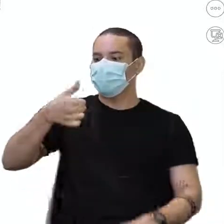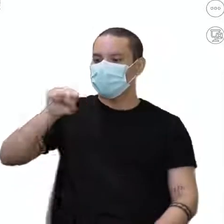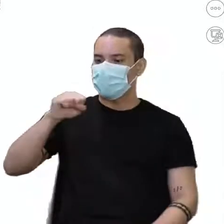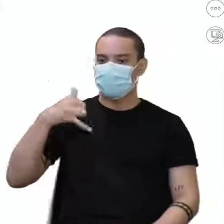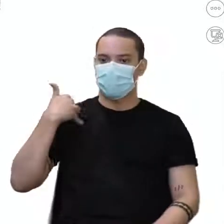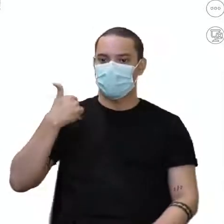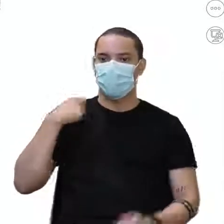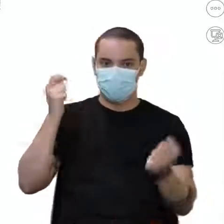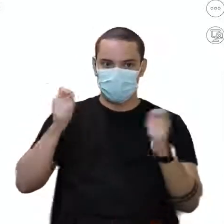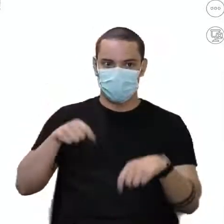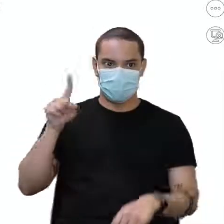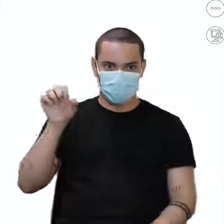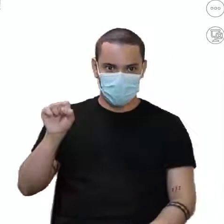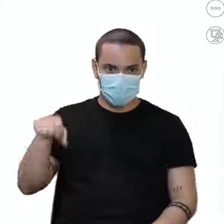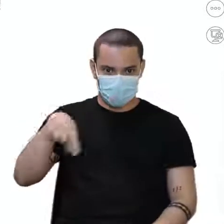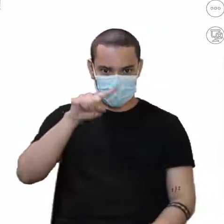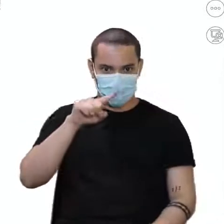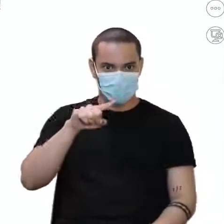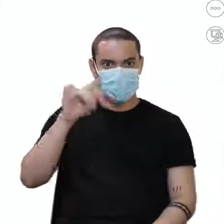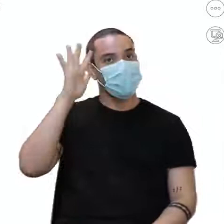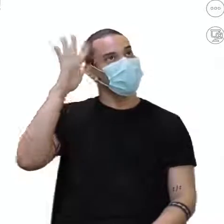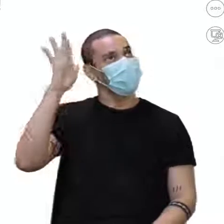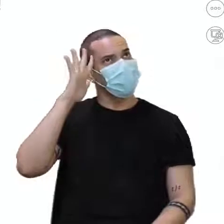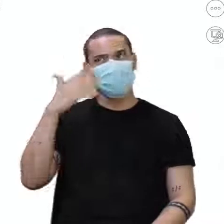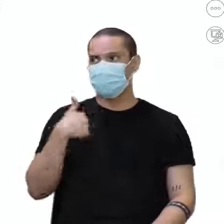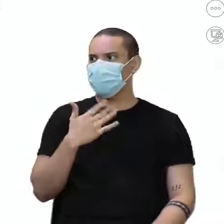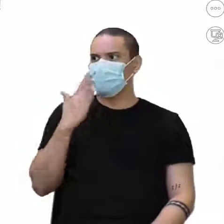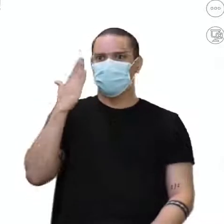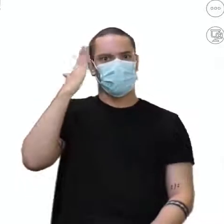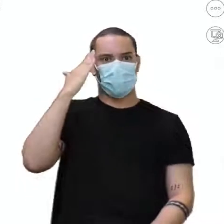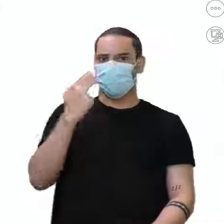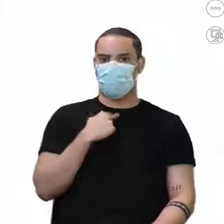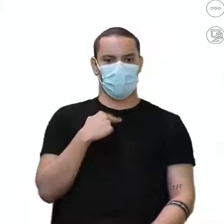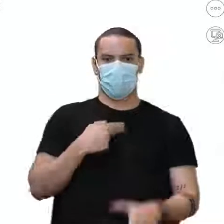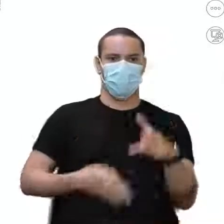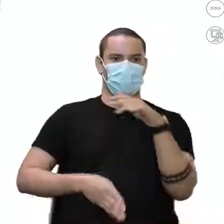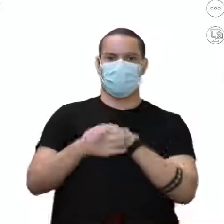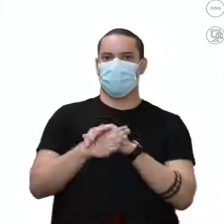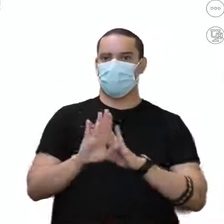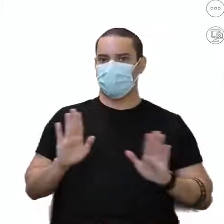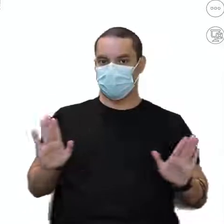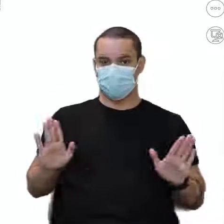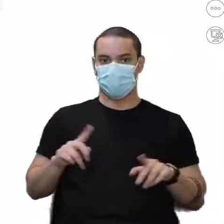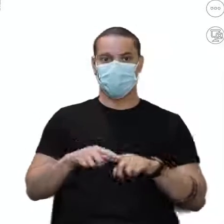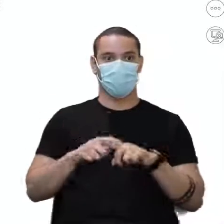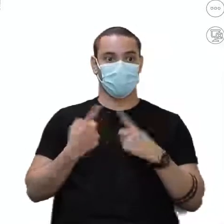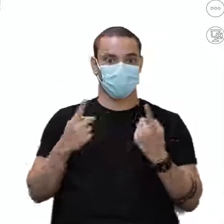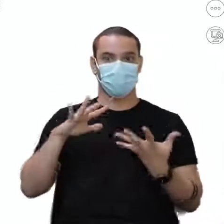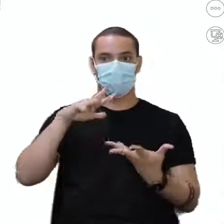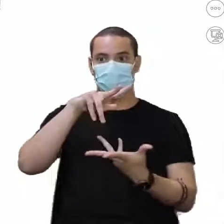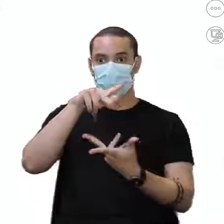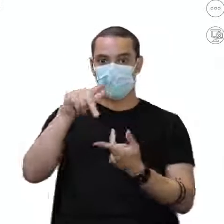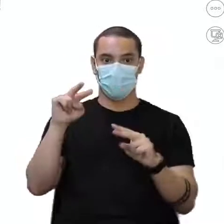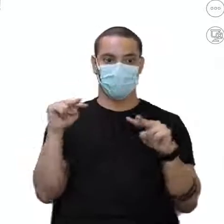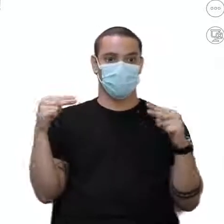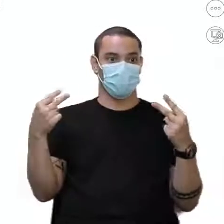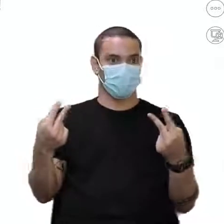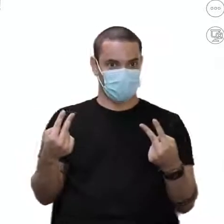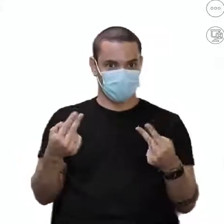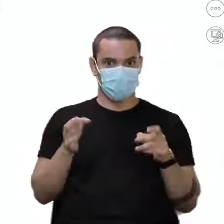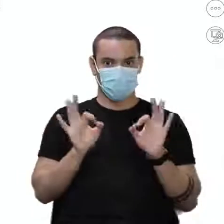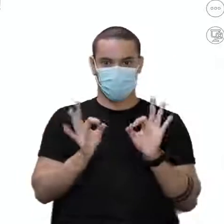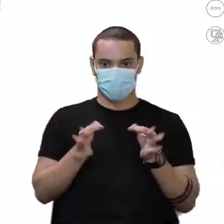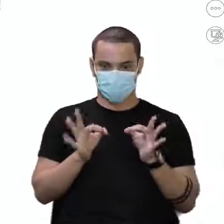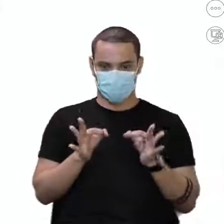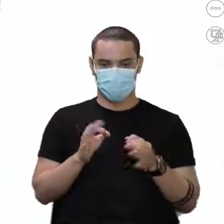menor de 18 anos? Você também já usa o seu conhecimento de mundo aí. Então, esse under não significa isso pra gente, apesar